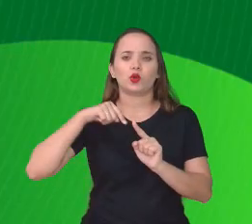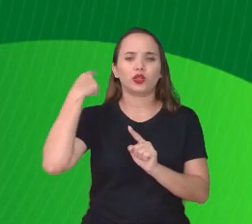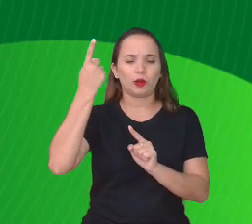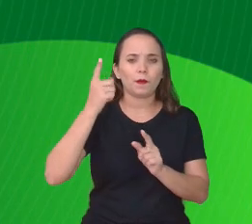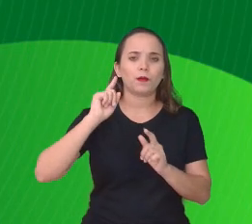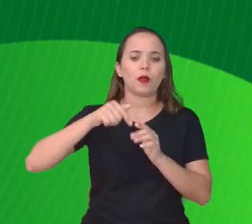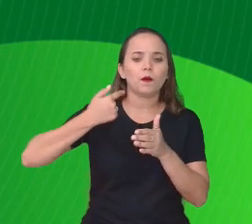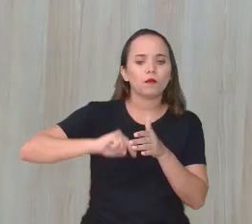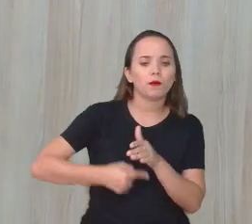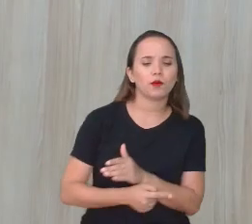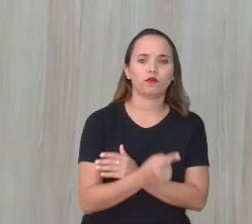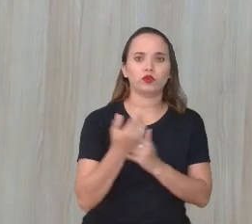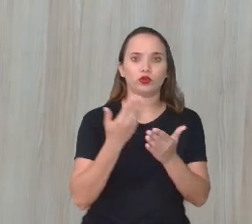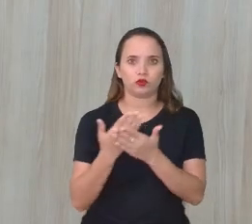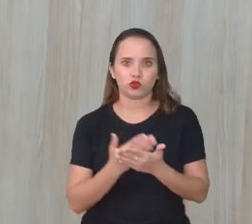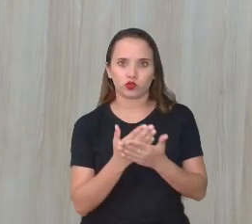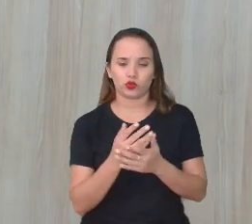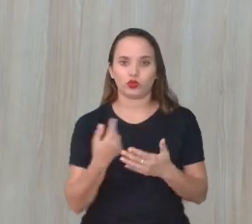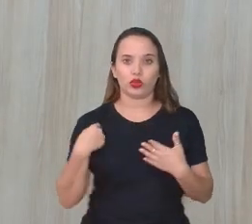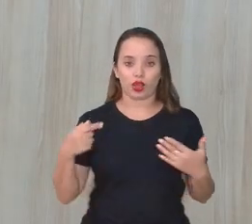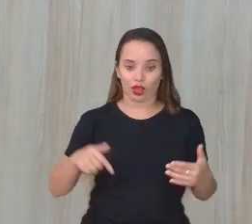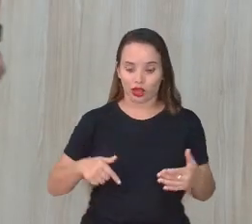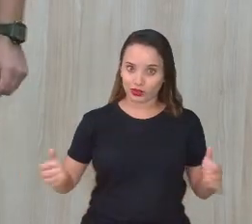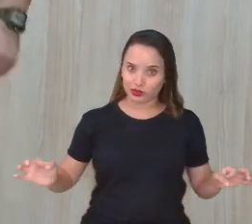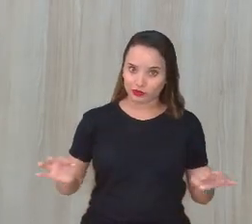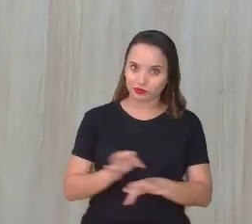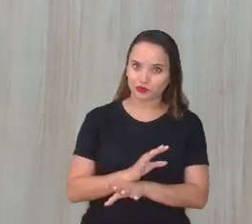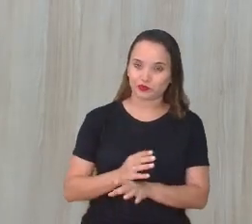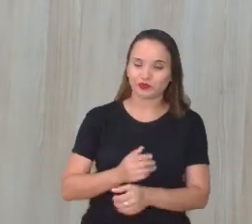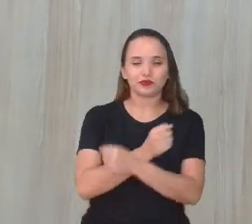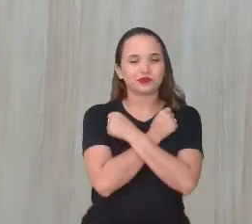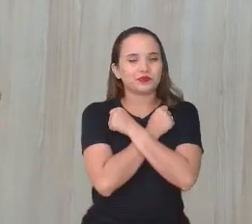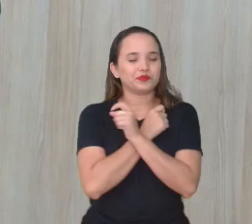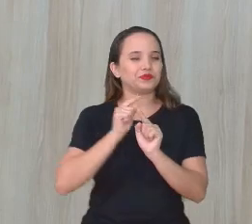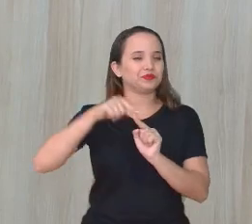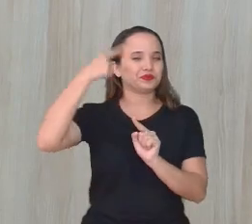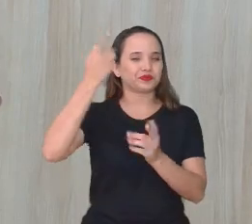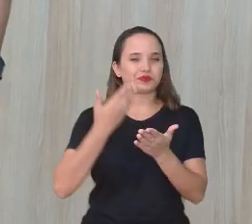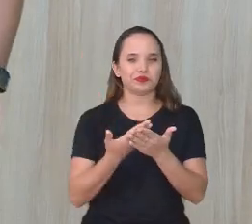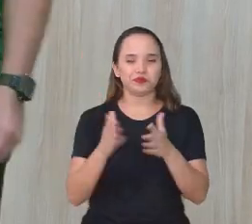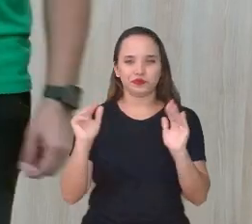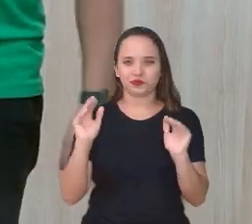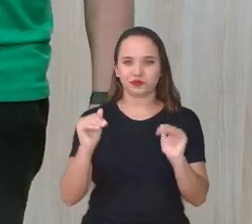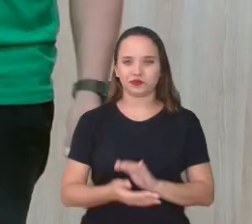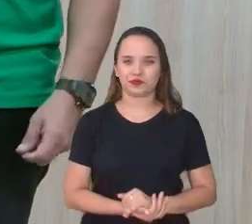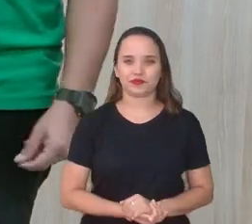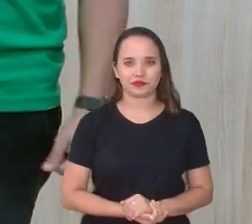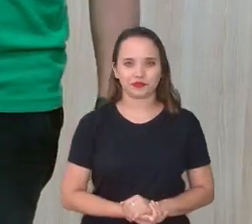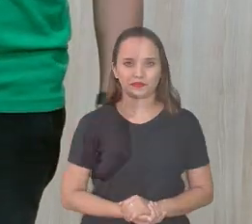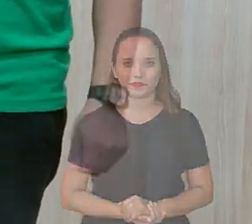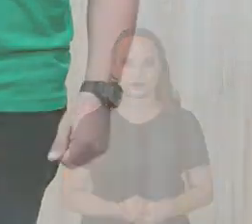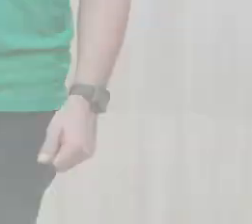aprofundar esse estudo. Eu vou ficando por aqui. Um abraço, até a próxima aula. Tchau, tchau.